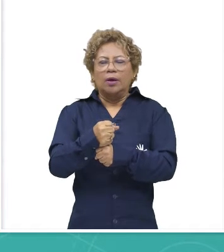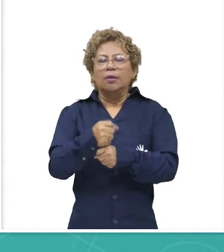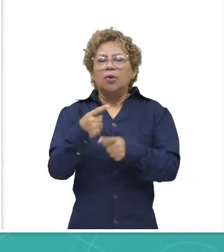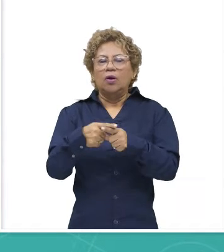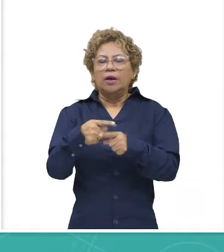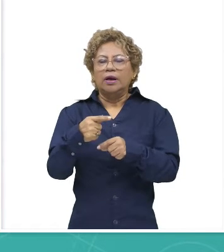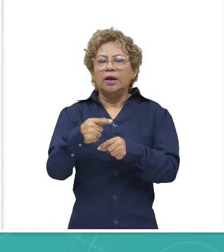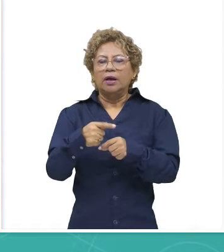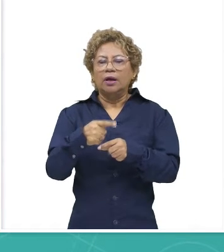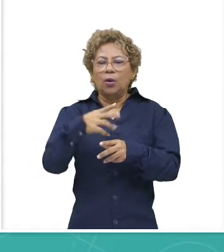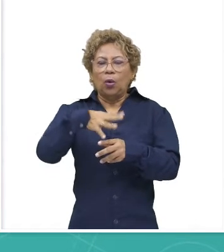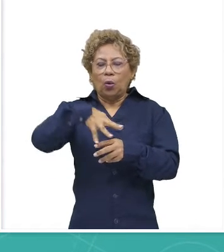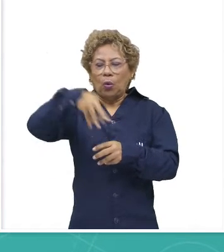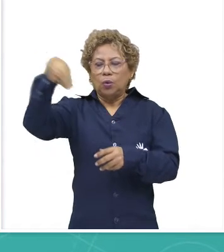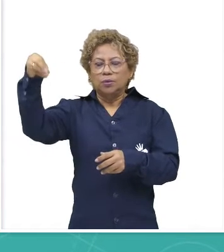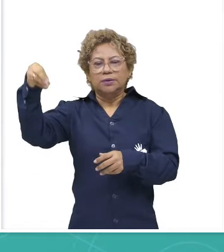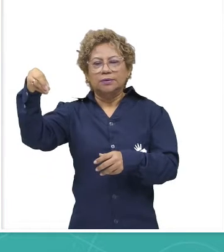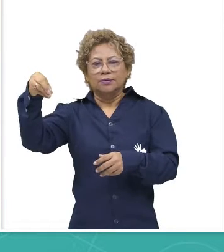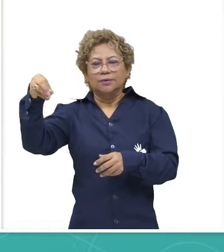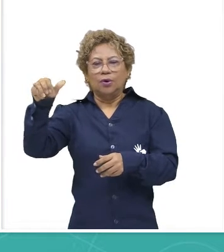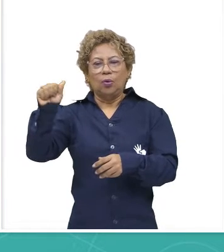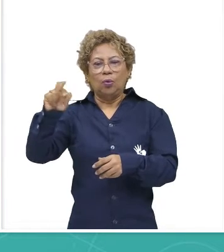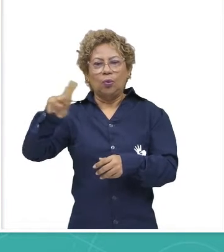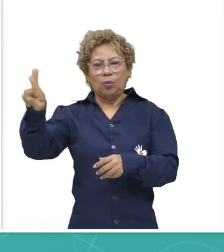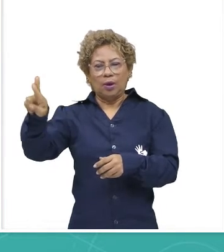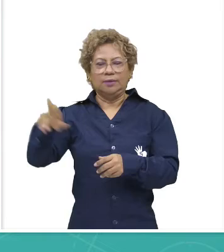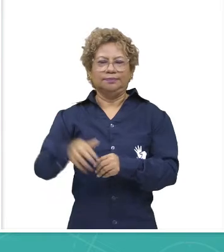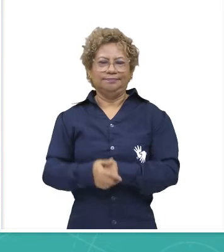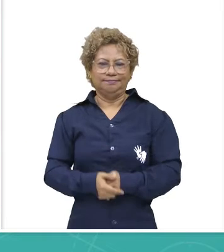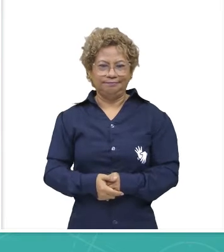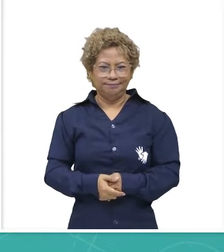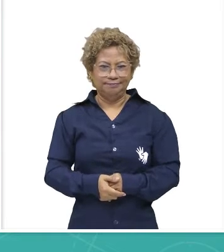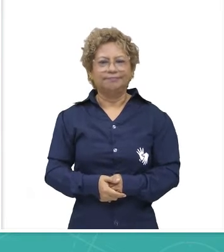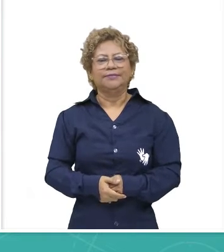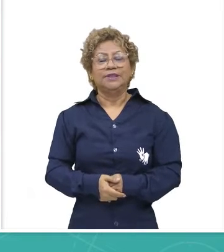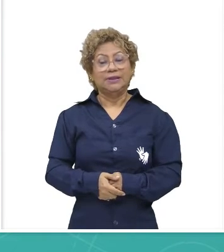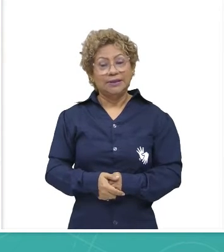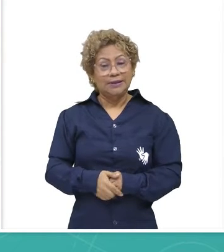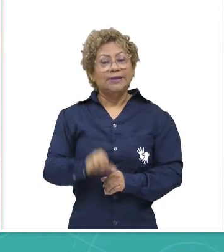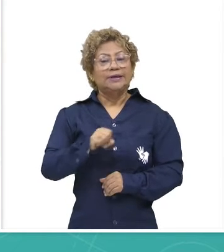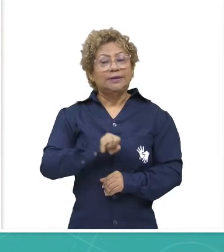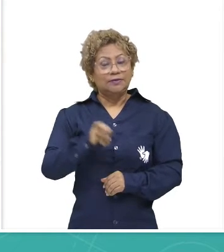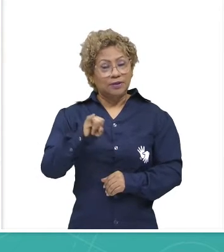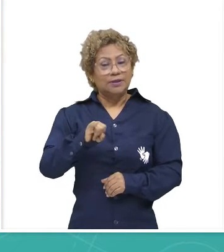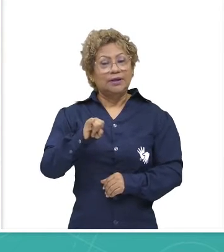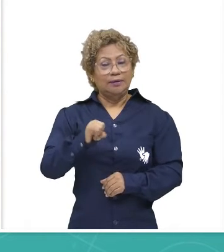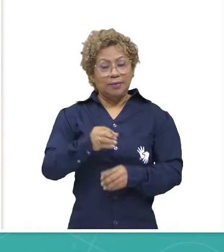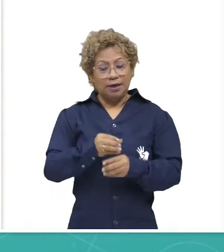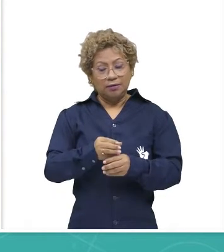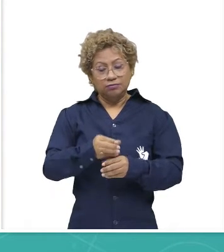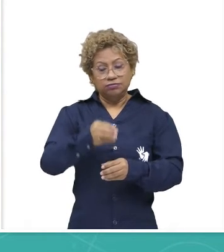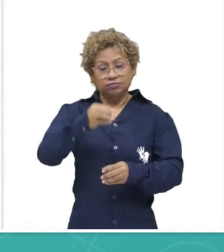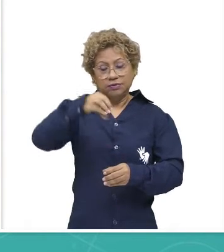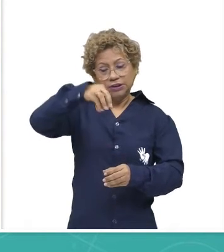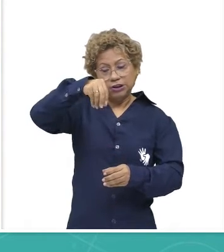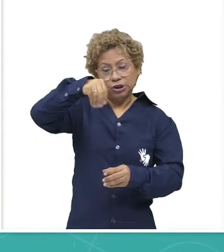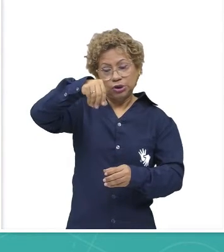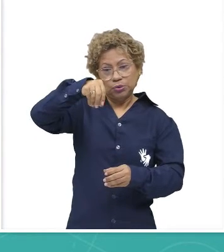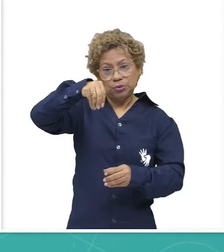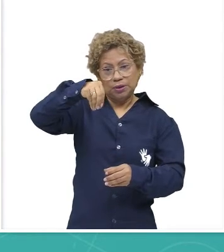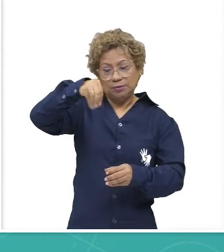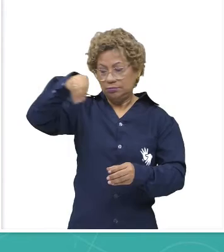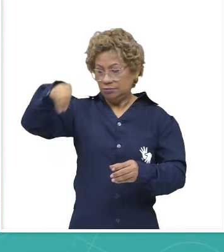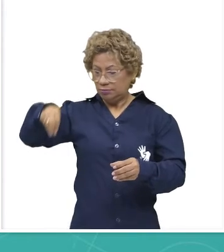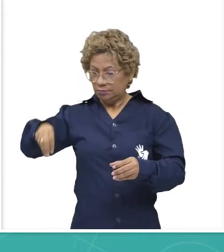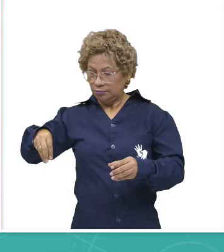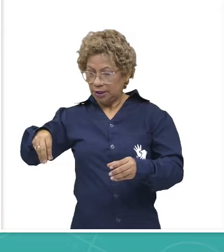com essa aparência aí de cheia. Se você retira o ar, ela fica deformada. E temos aí do ladinho